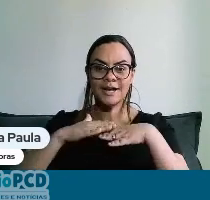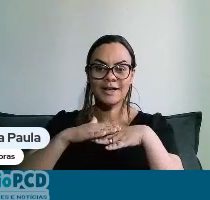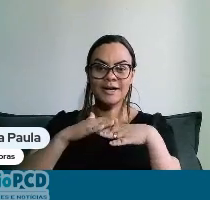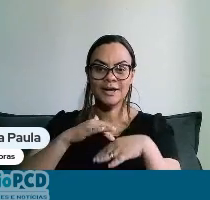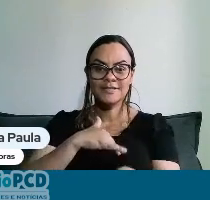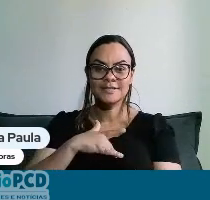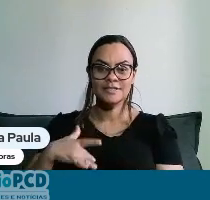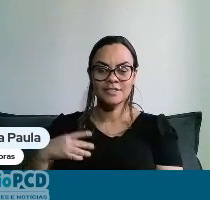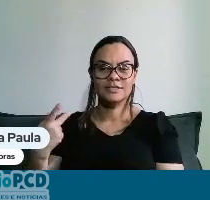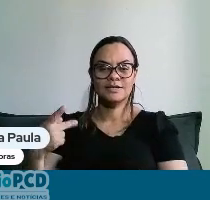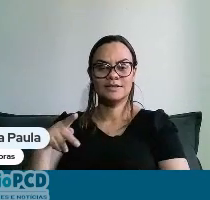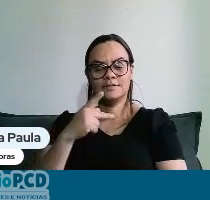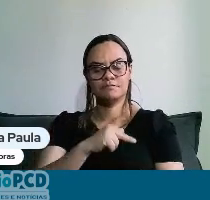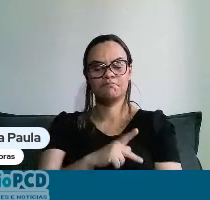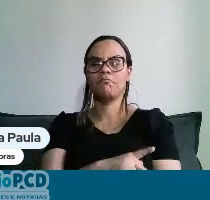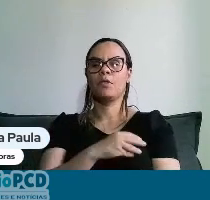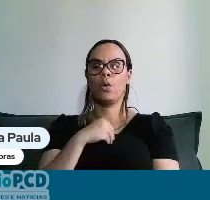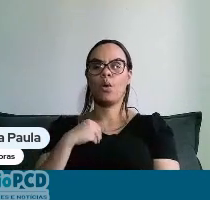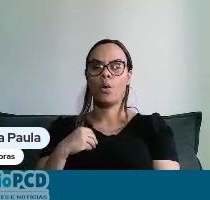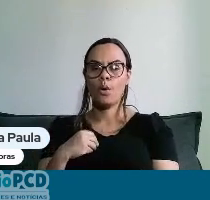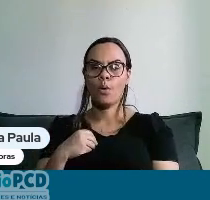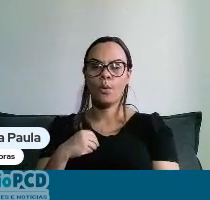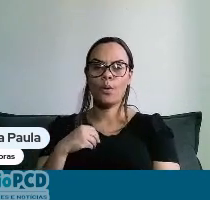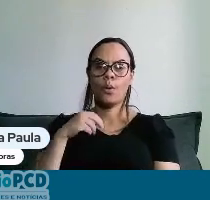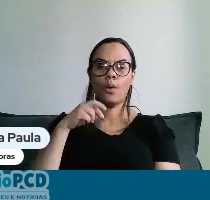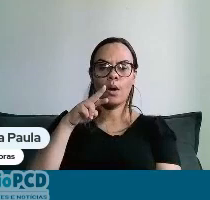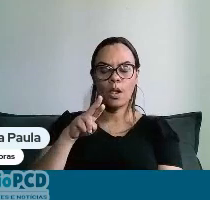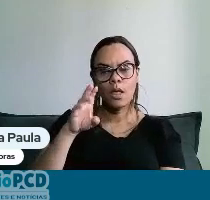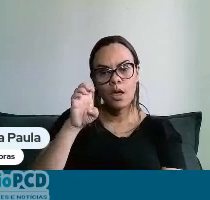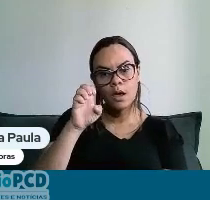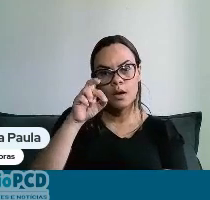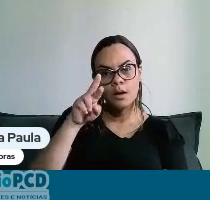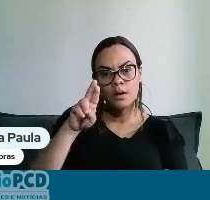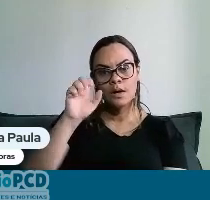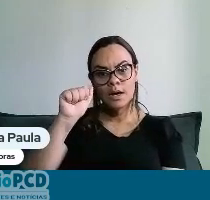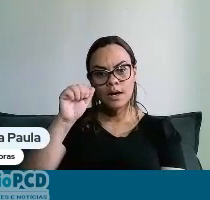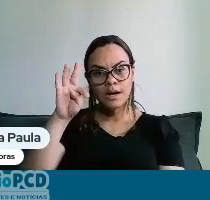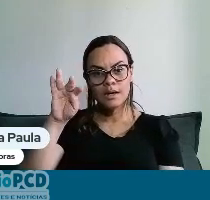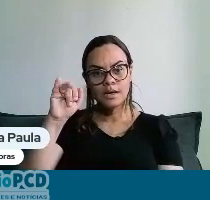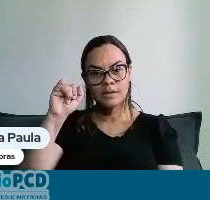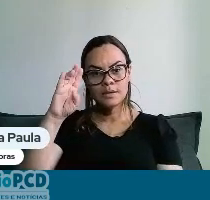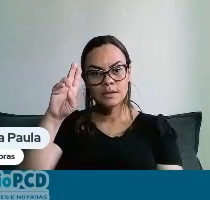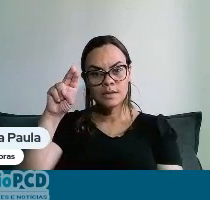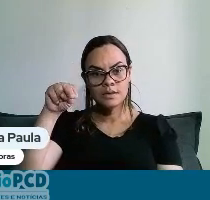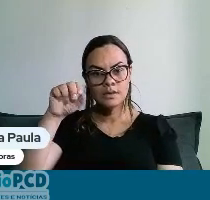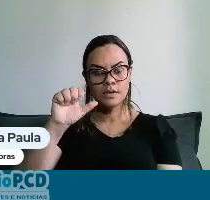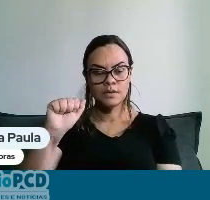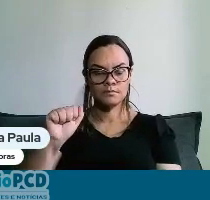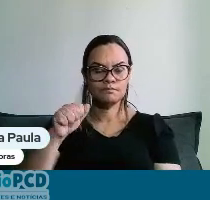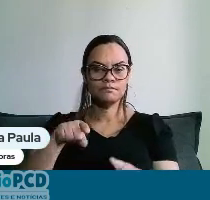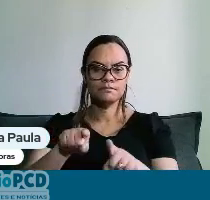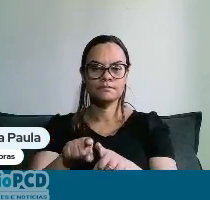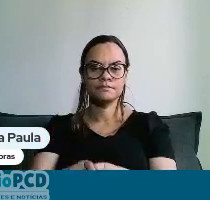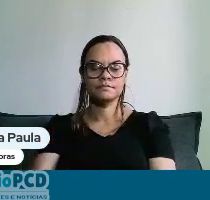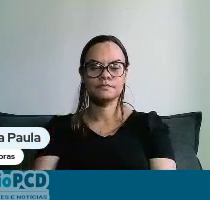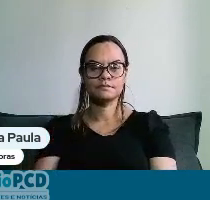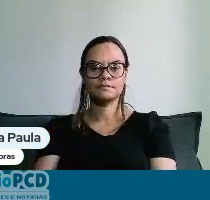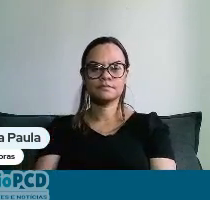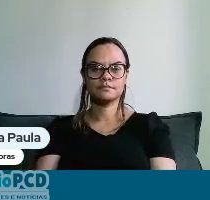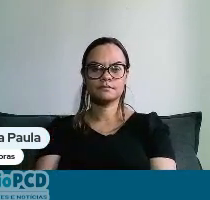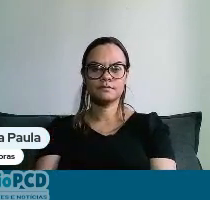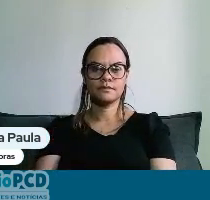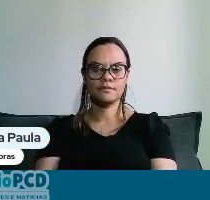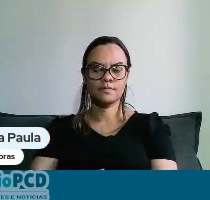tua saúde quando você faz um exame desse, porque quando você consegue chegar no nefrologista no estágio inicial ou moderado da doença, nós